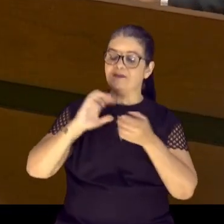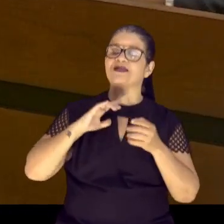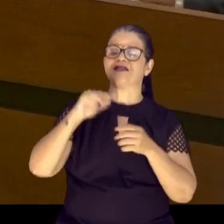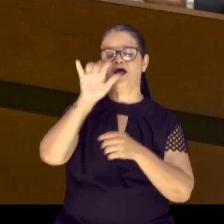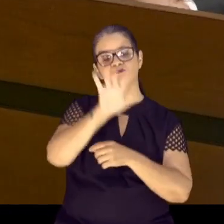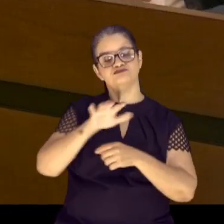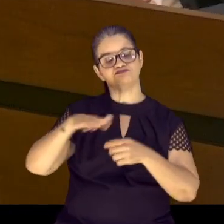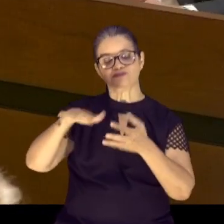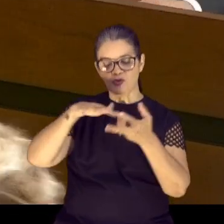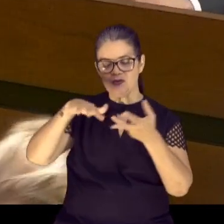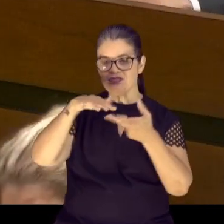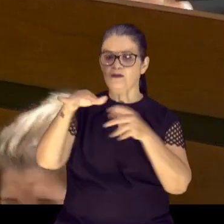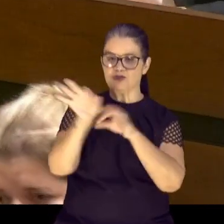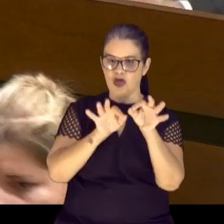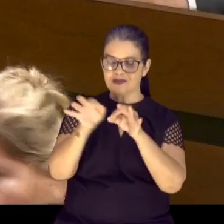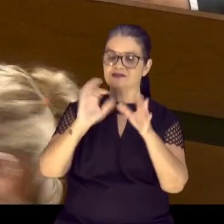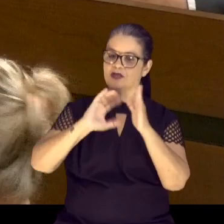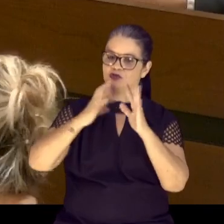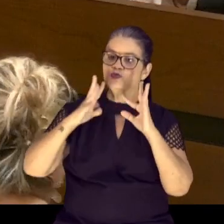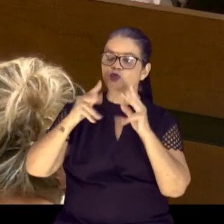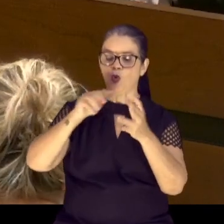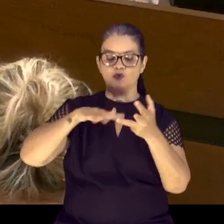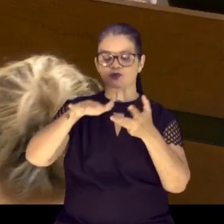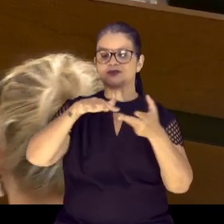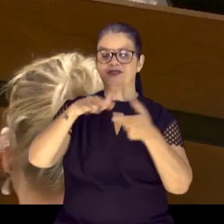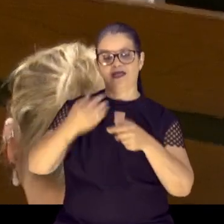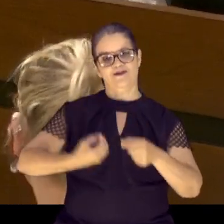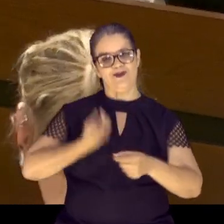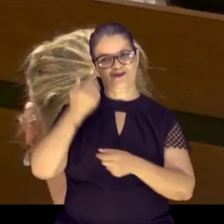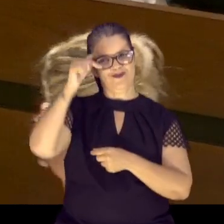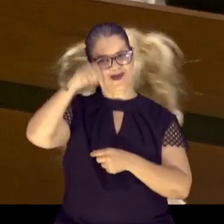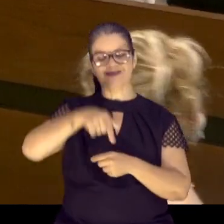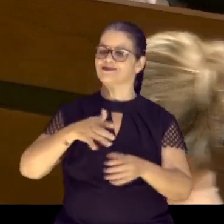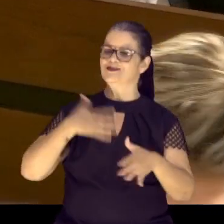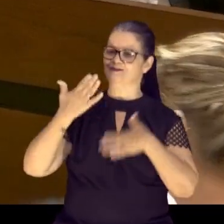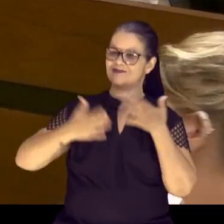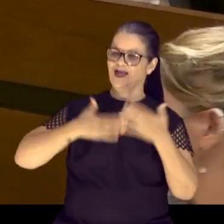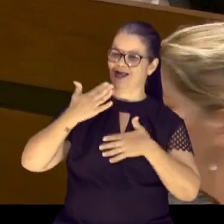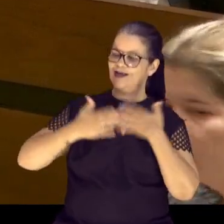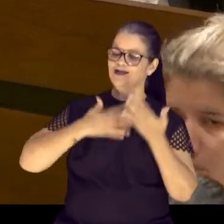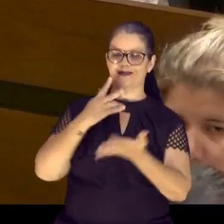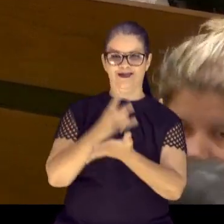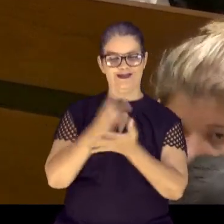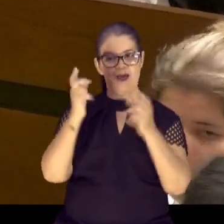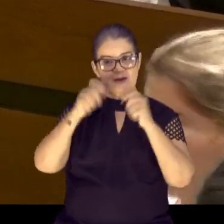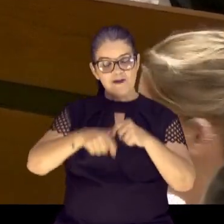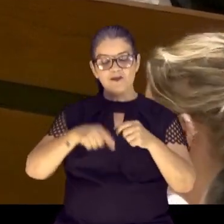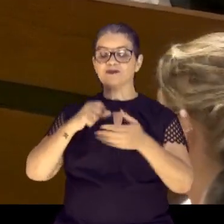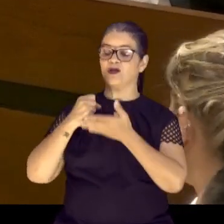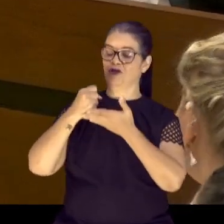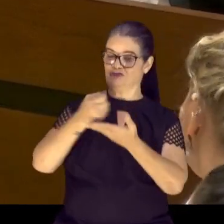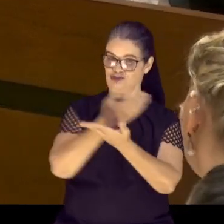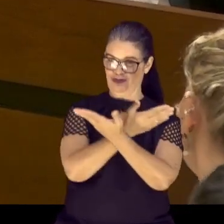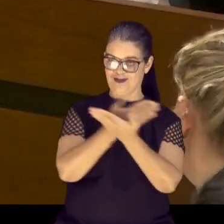segmentos organizados do partido, todos os segmentos que estão aqui presentes. É uma alegria sempre poder contar com